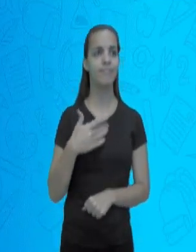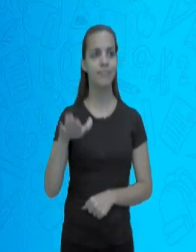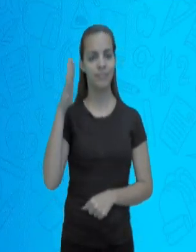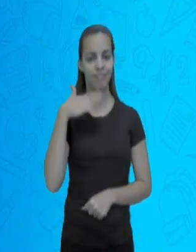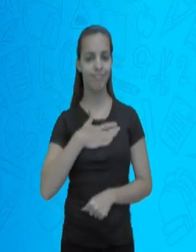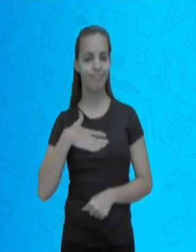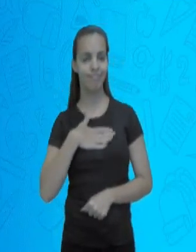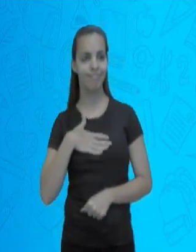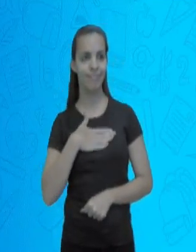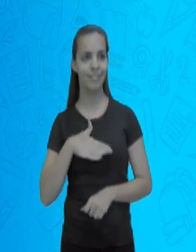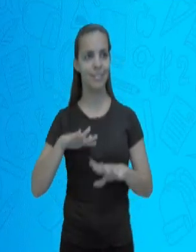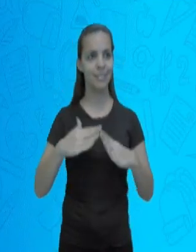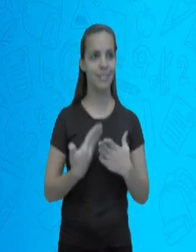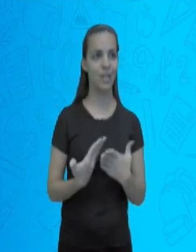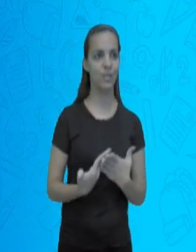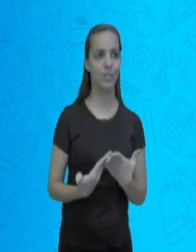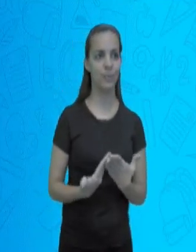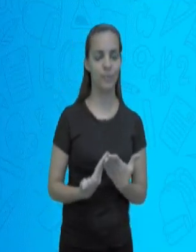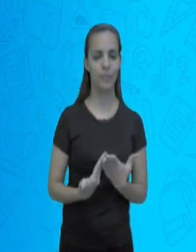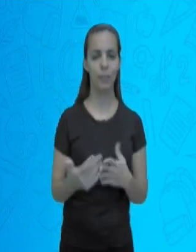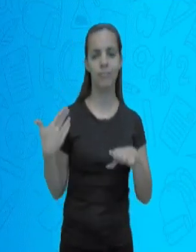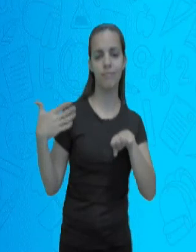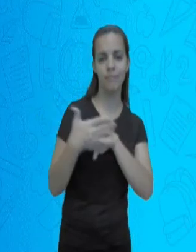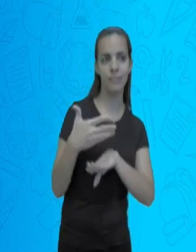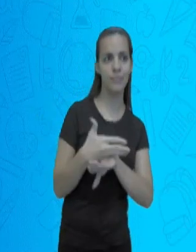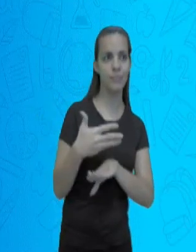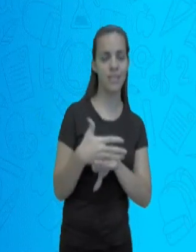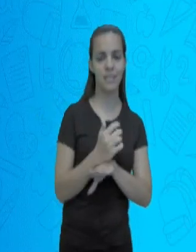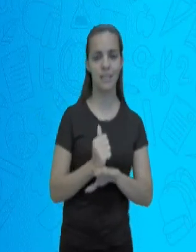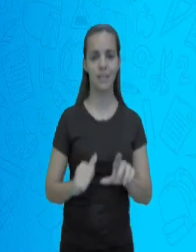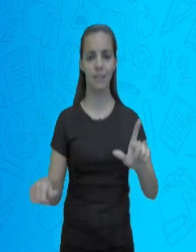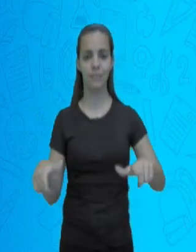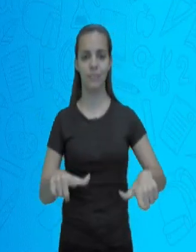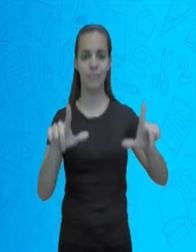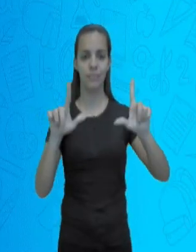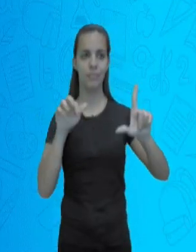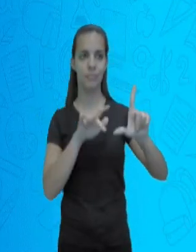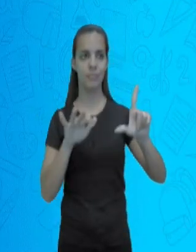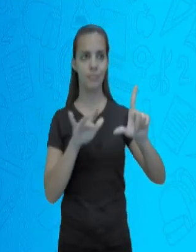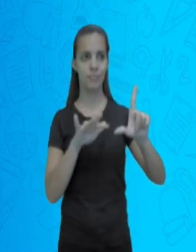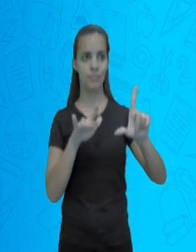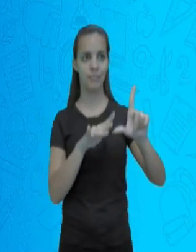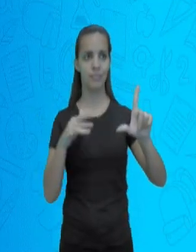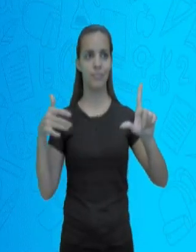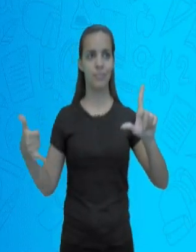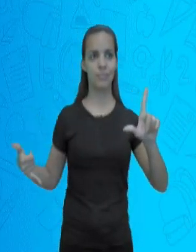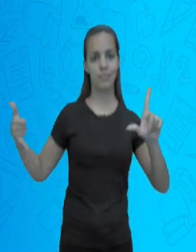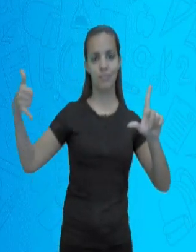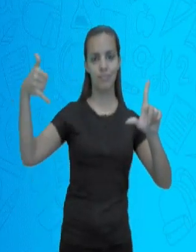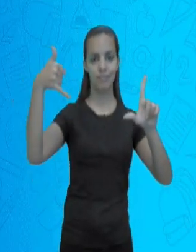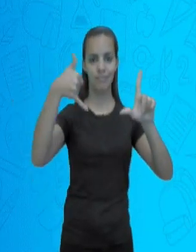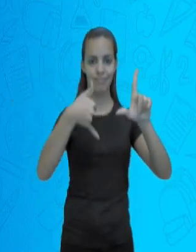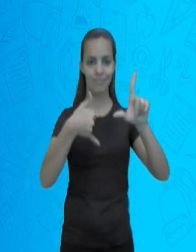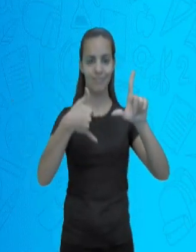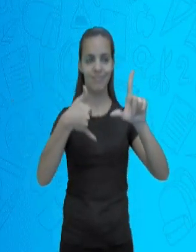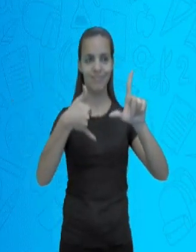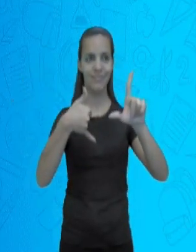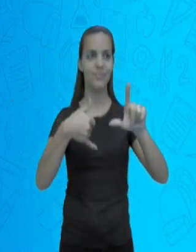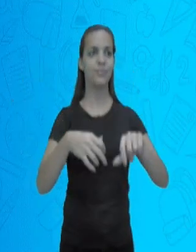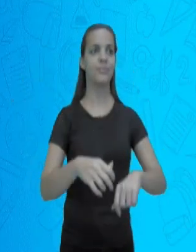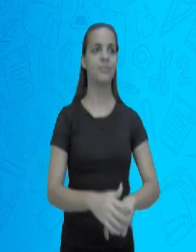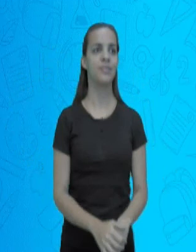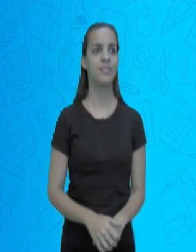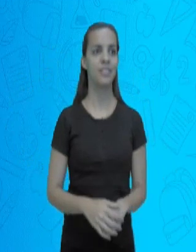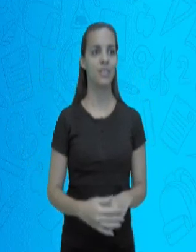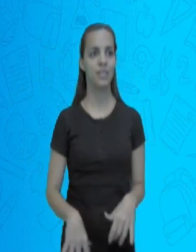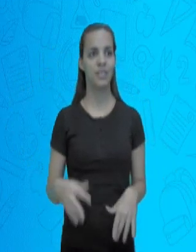gostado. E para acessar a nossa plataforma SMED-GV, basta apontar a câmera do seu celular para